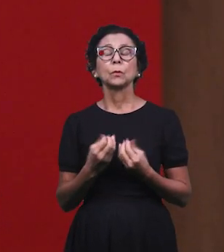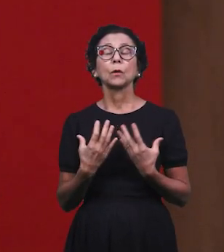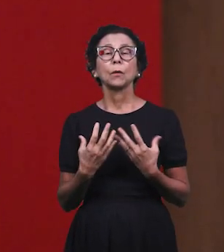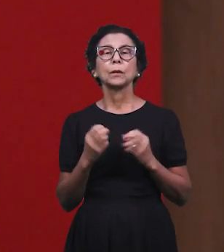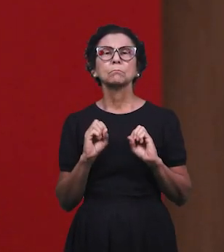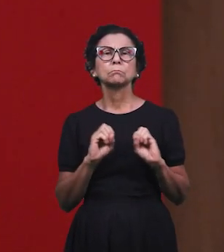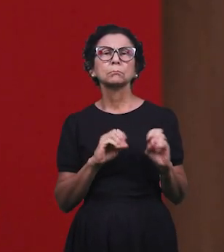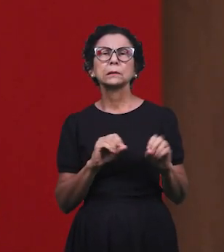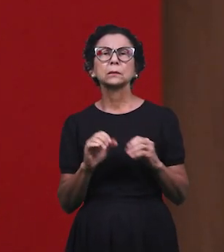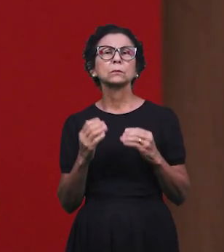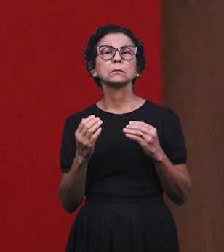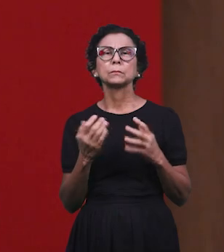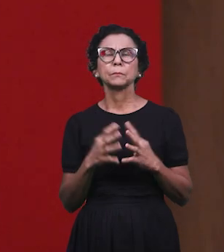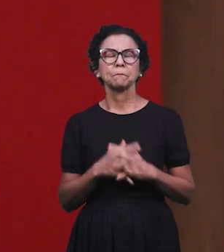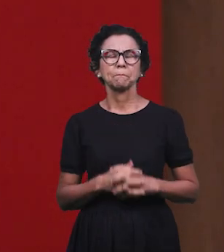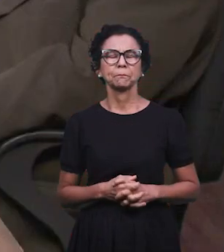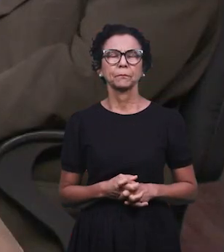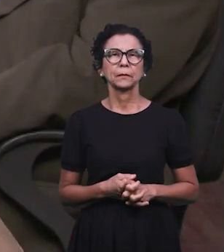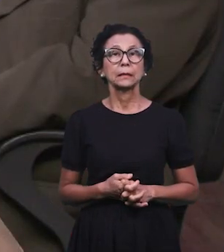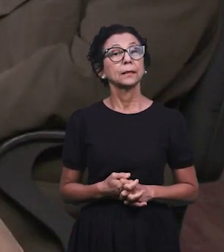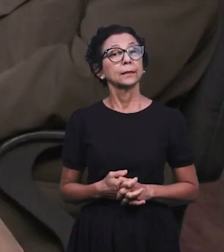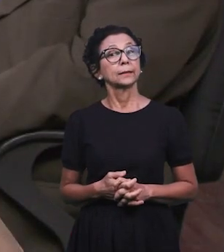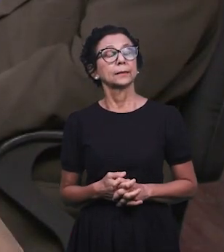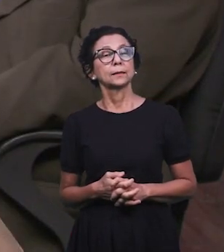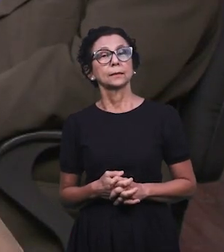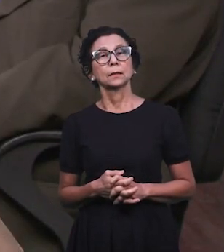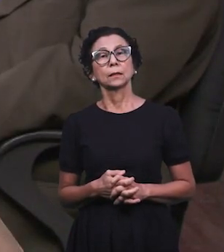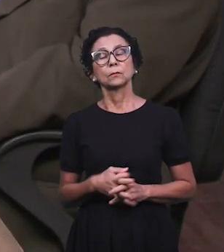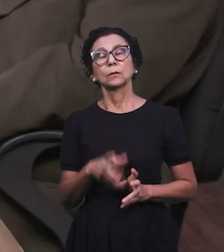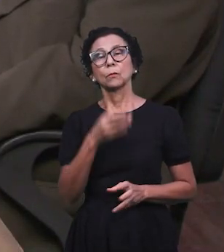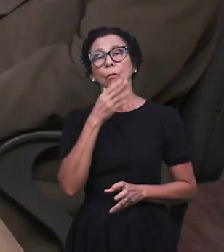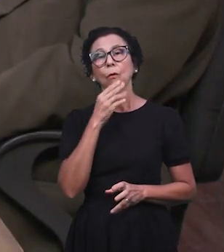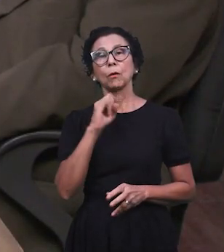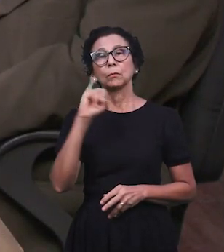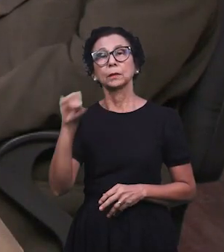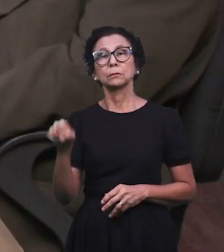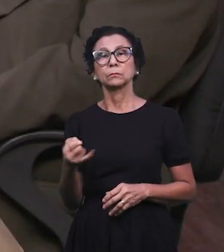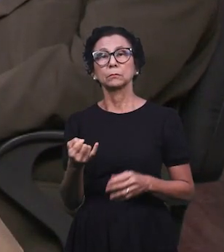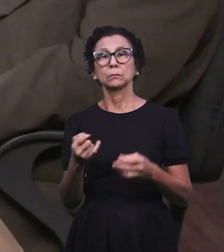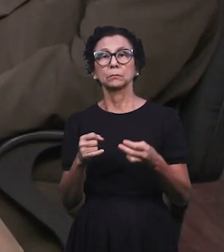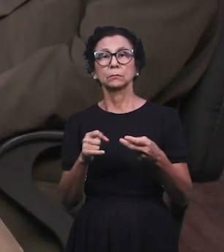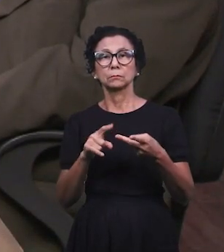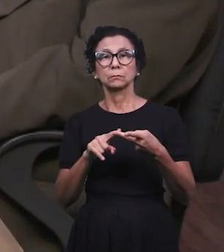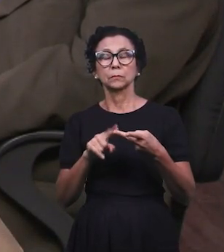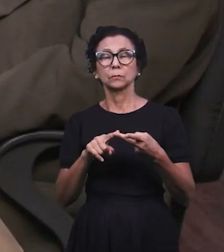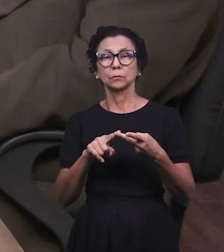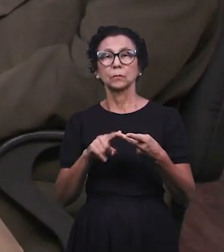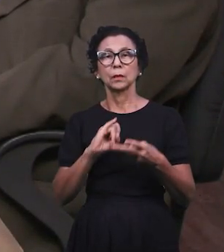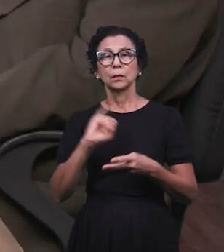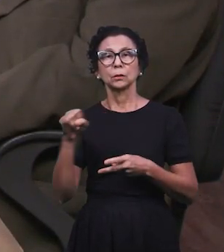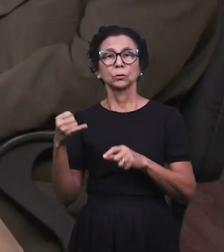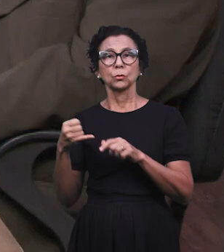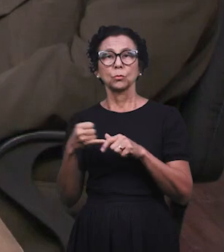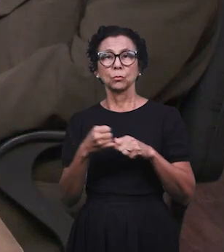ele? Então, as batalhas enfrentadas por Josué trazem uma série